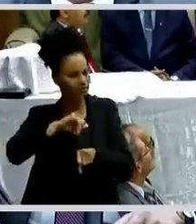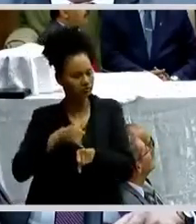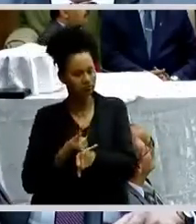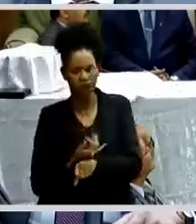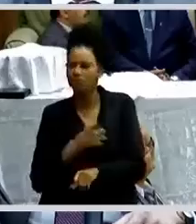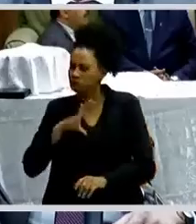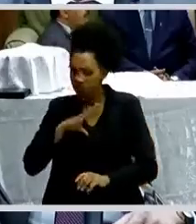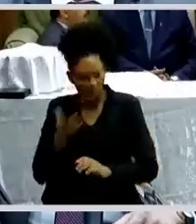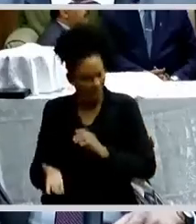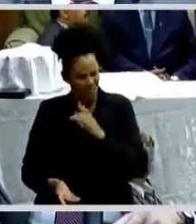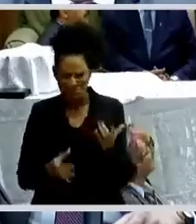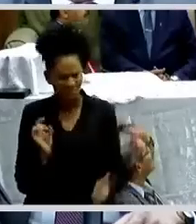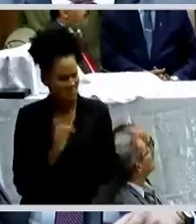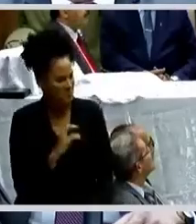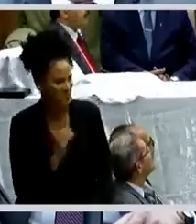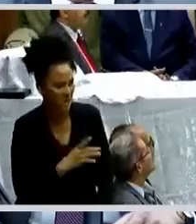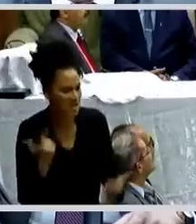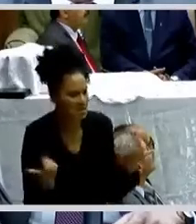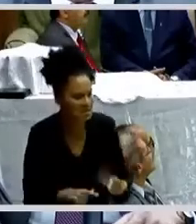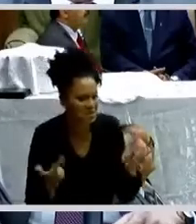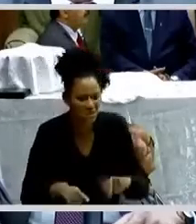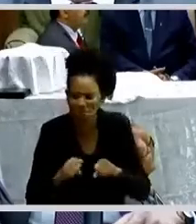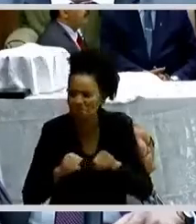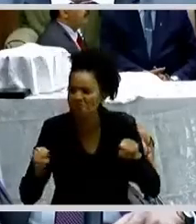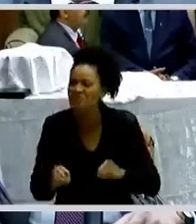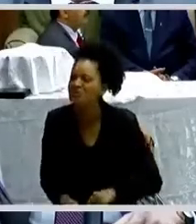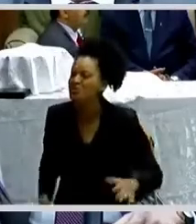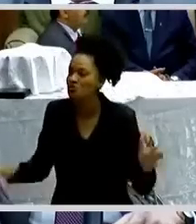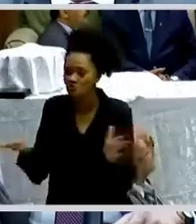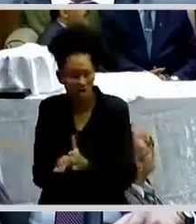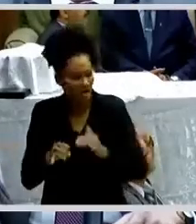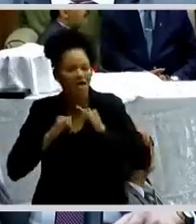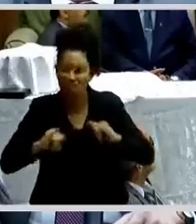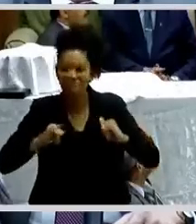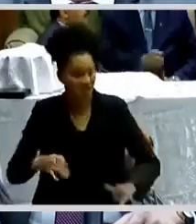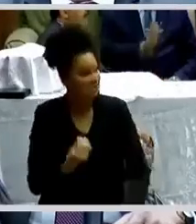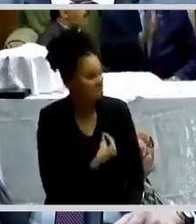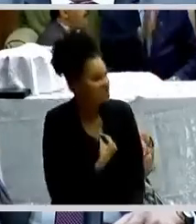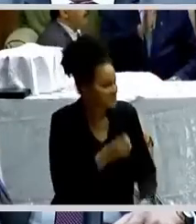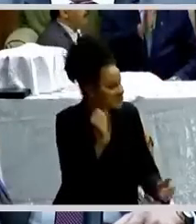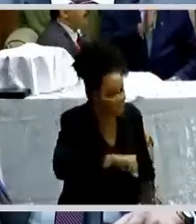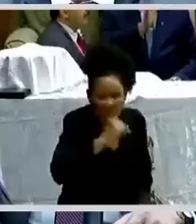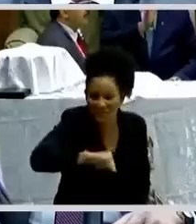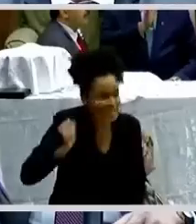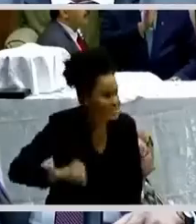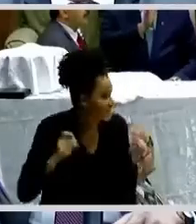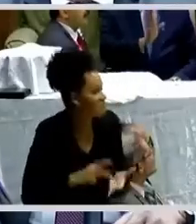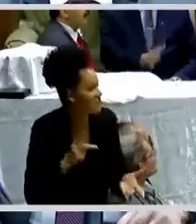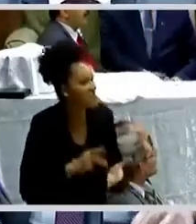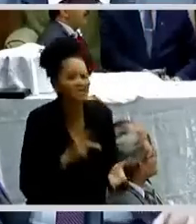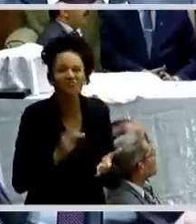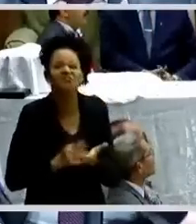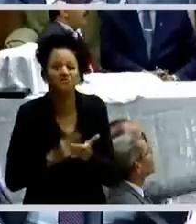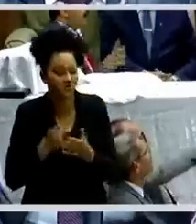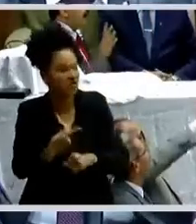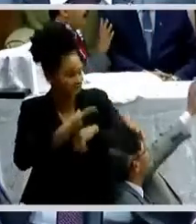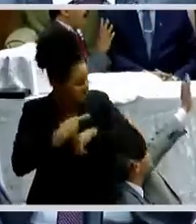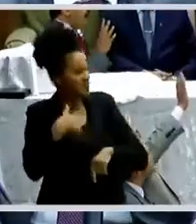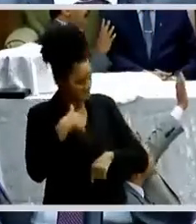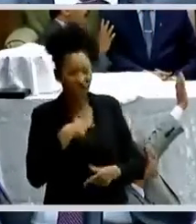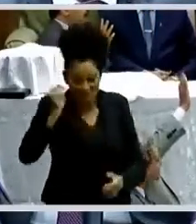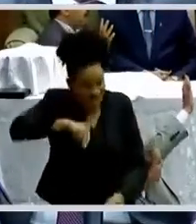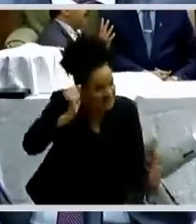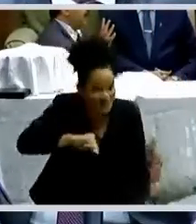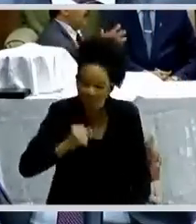da noite, sem medo do sistema, e já chegaram dizendo aos outros: ele está vivo, é verdade, ele foi buscar a gente, ele está vivo, ele foi